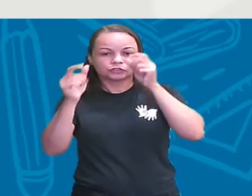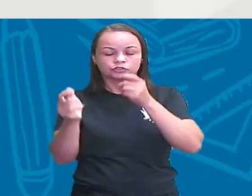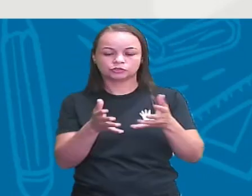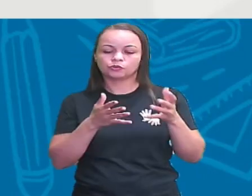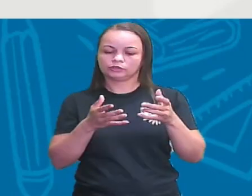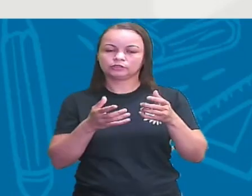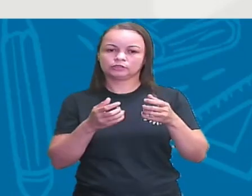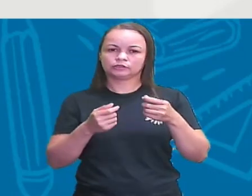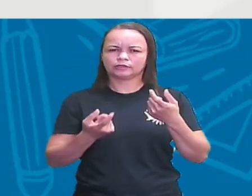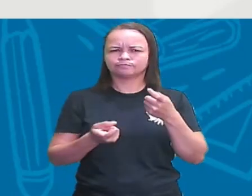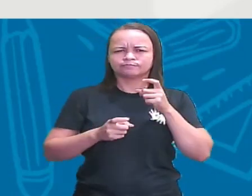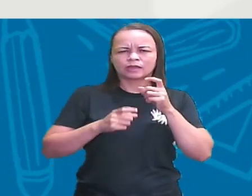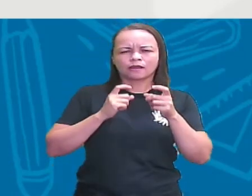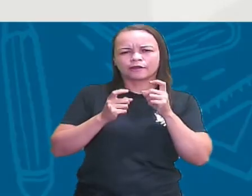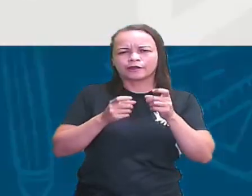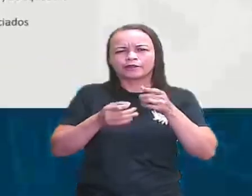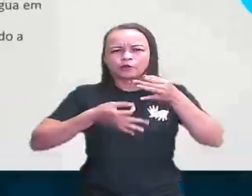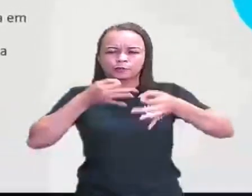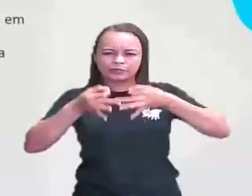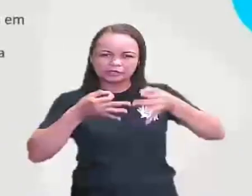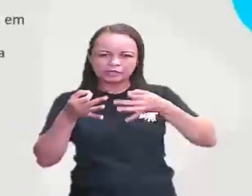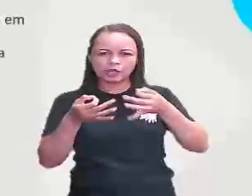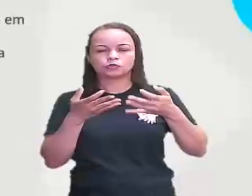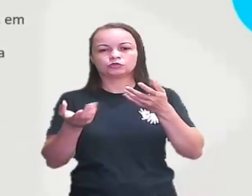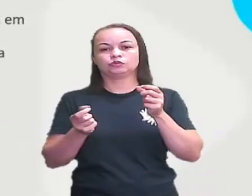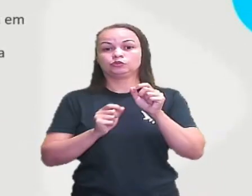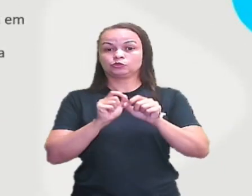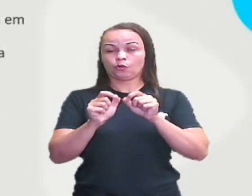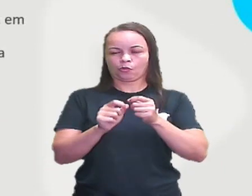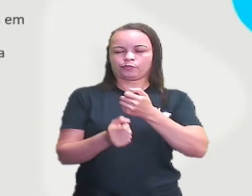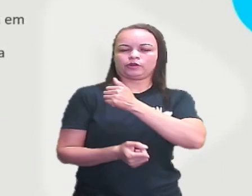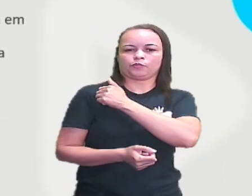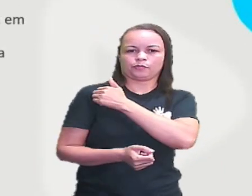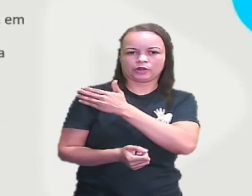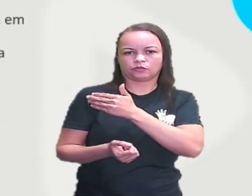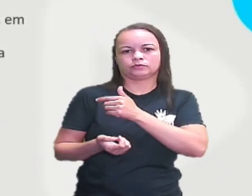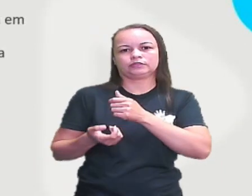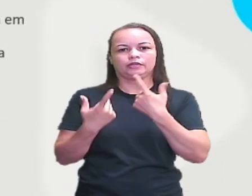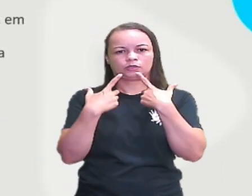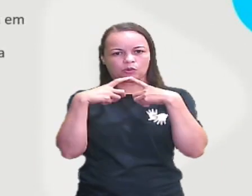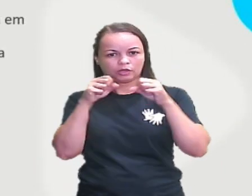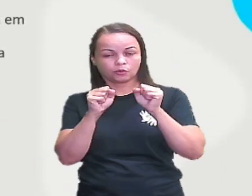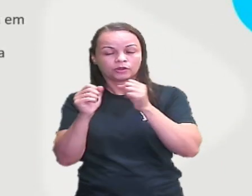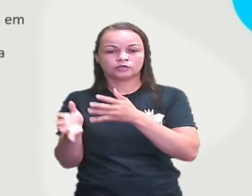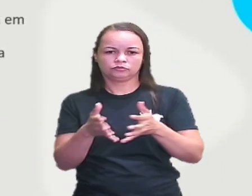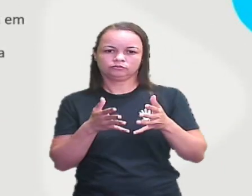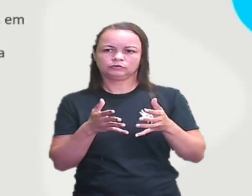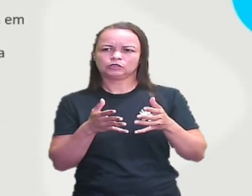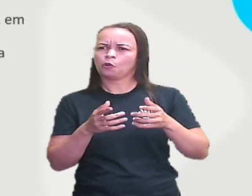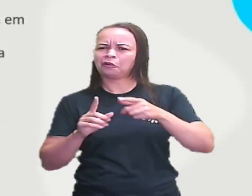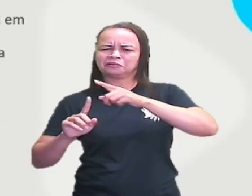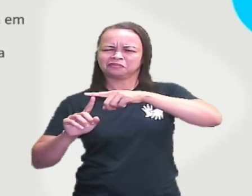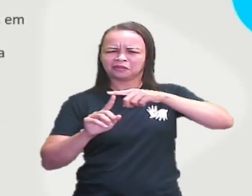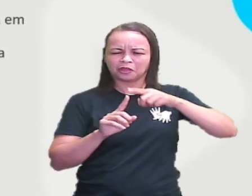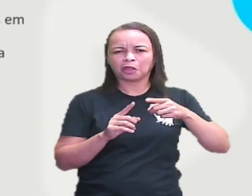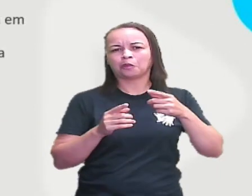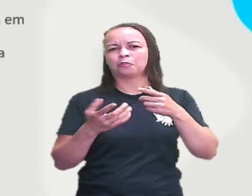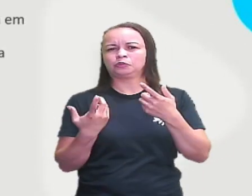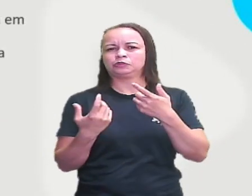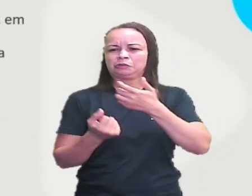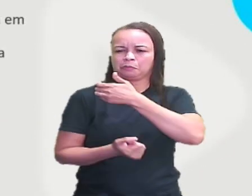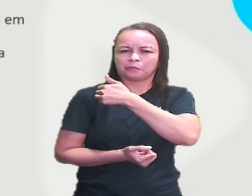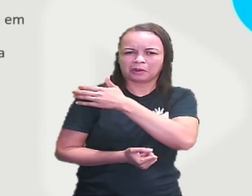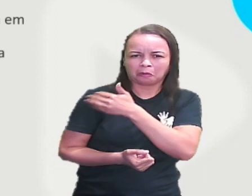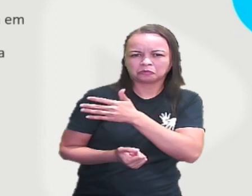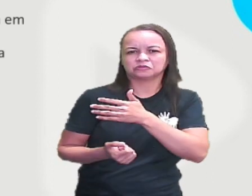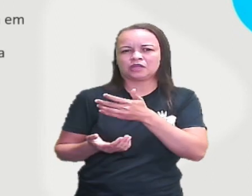da necessidade de combater o preconceito linguístico, porque como qualquer outro tipo de preconceito, não é algo danoso e